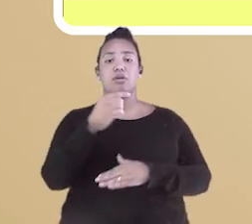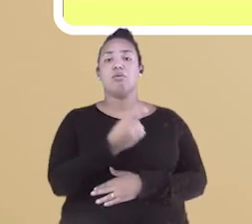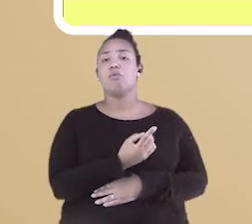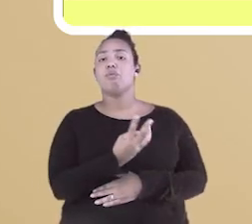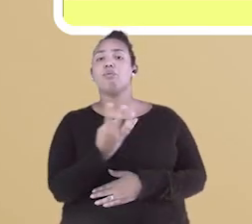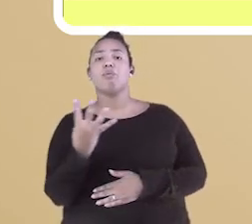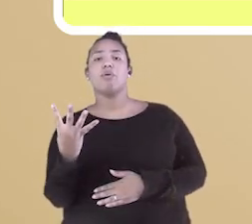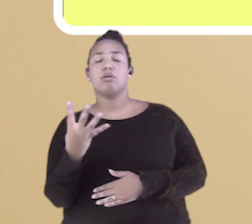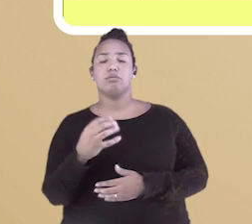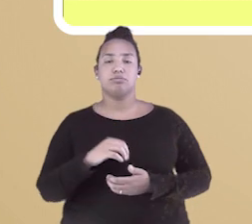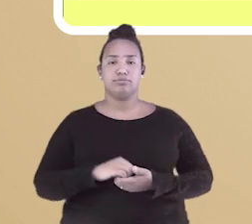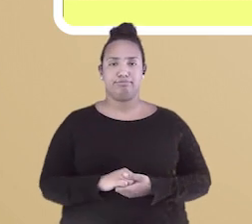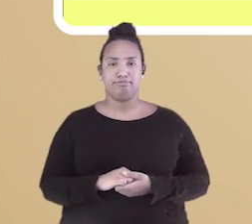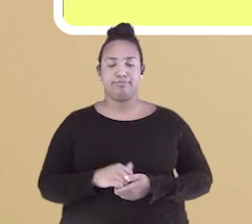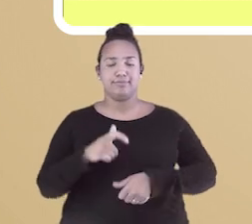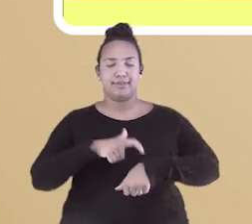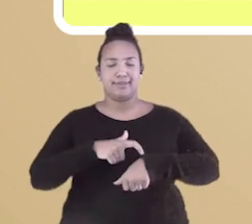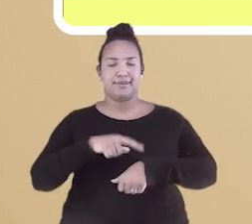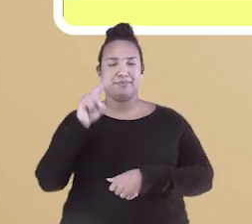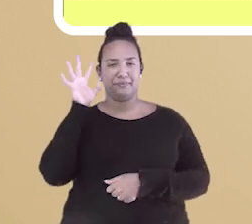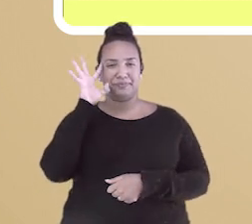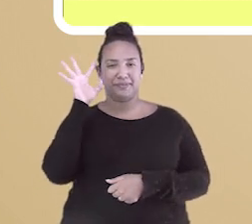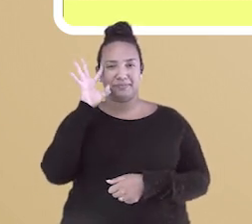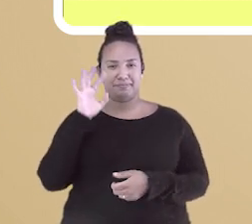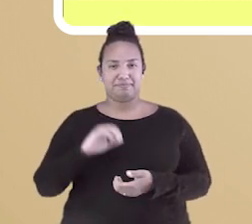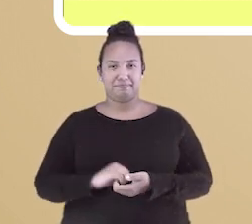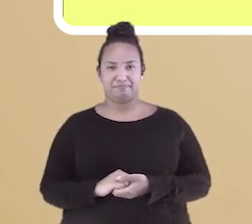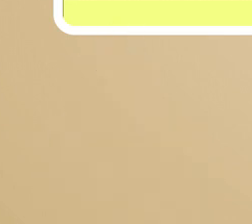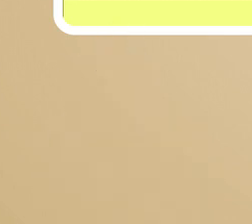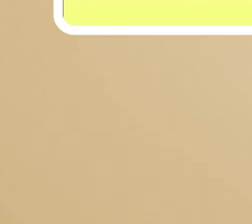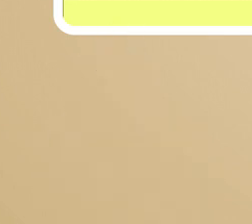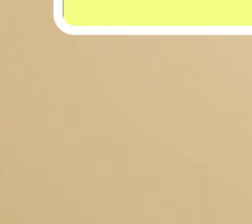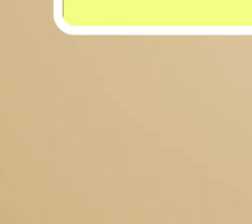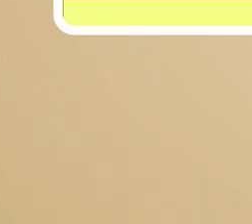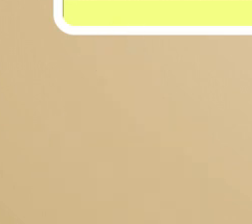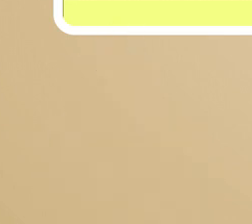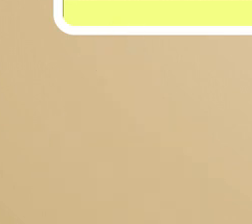possui? Você tem mais um tempinho para responder.